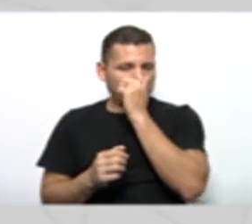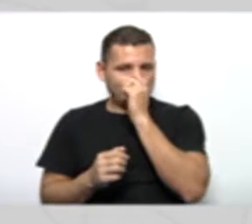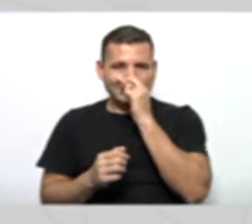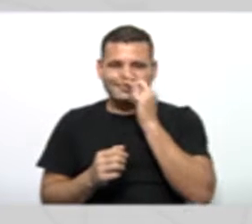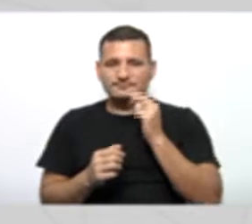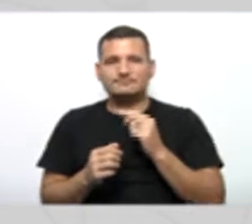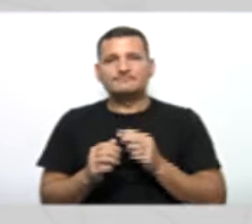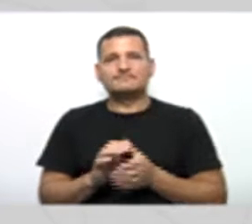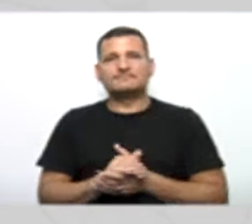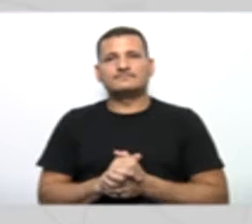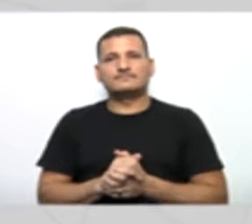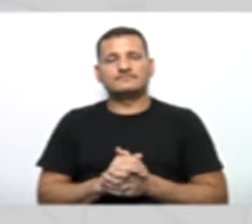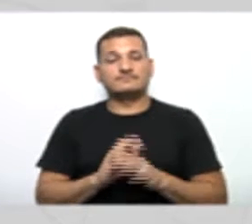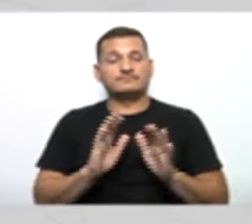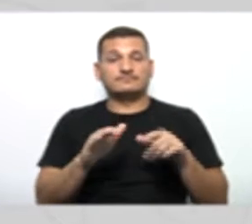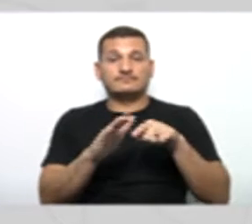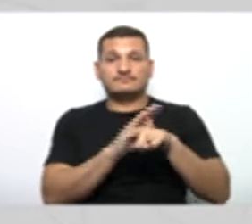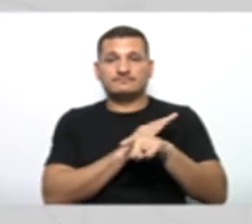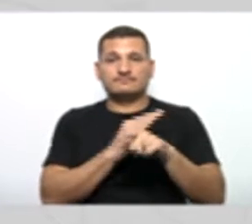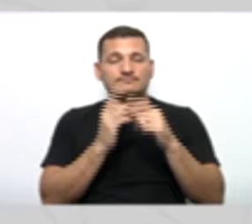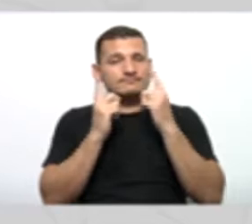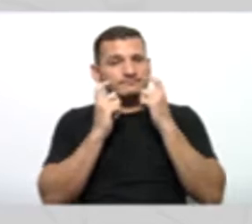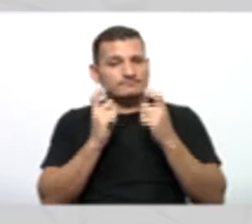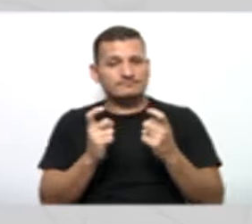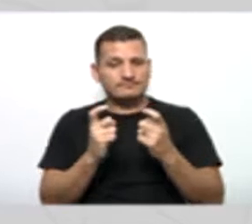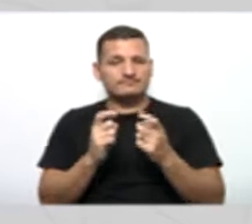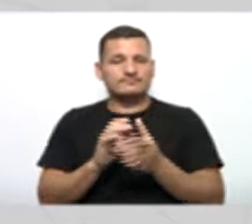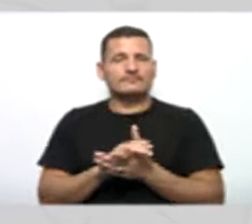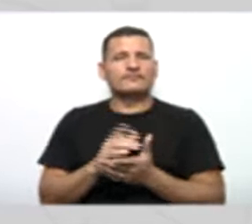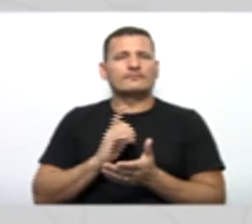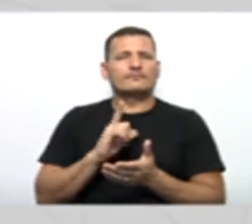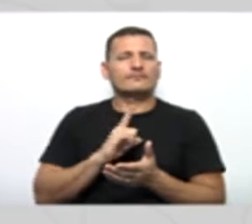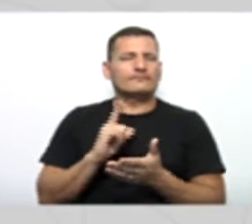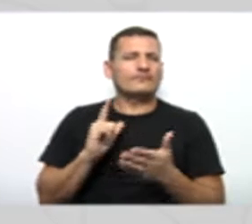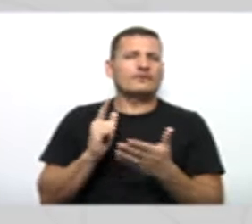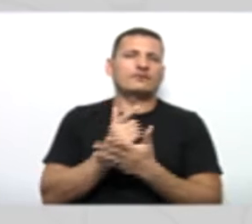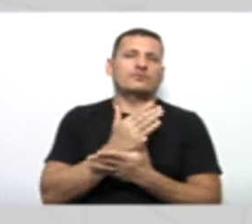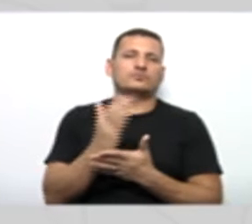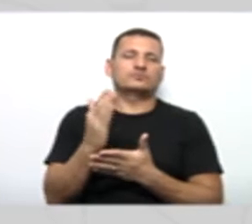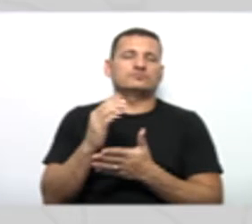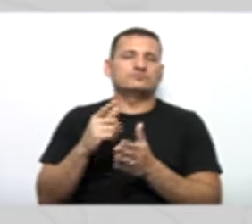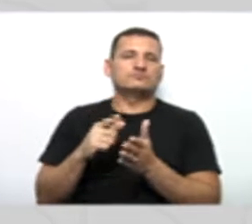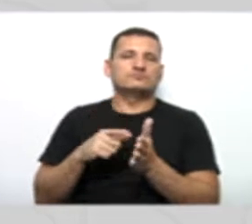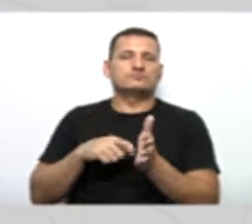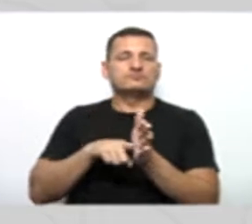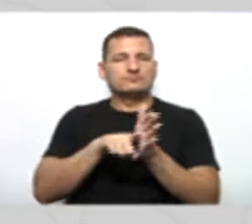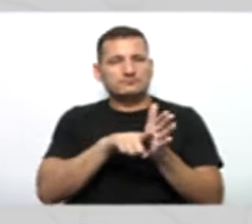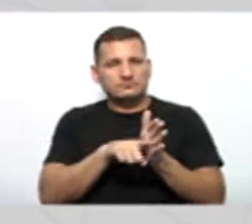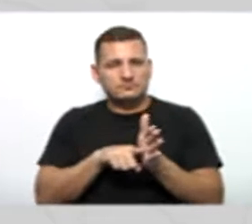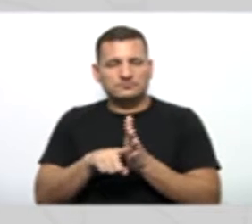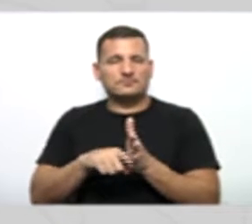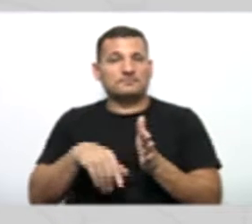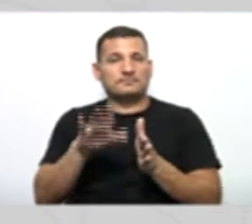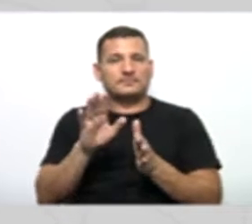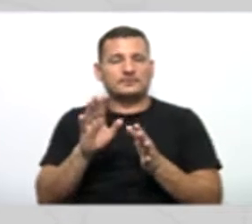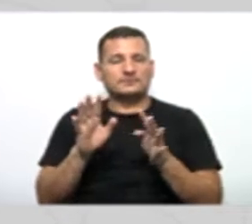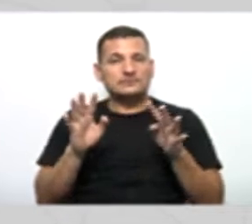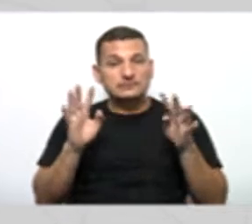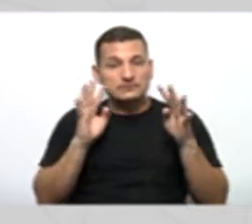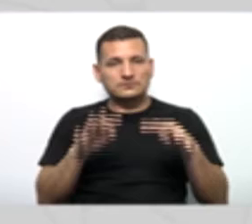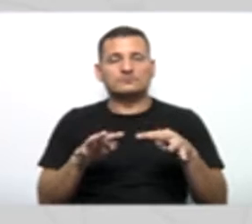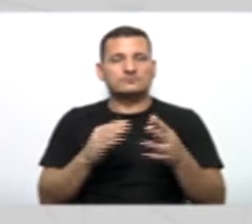Essa é uma pergunta bastante interessante e que levou muitos estudiosos a prestarem mais atenção, a começar a estudar esse